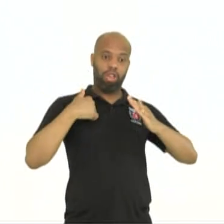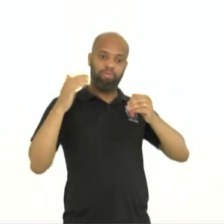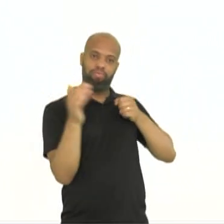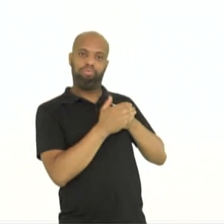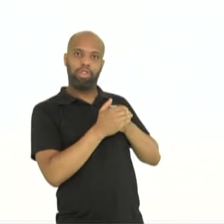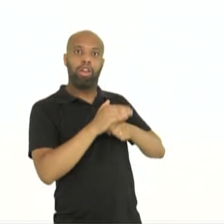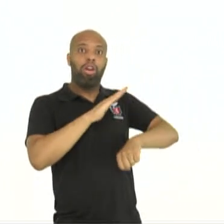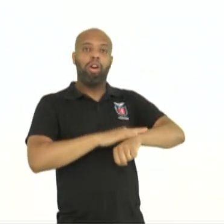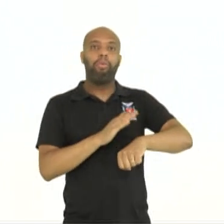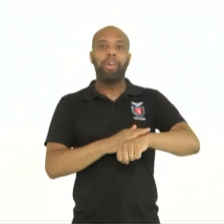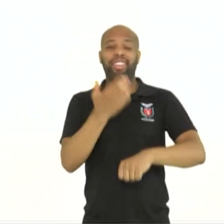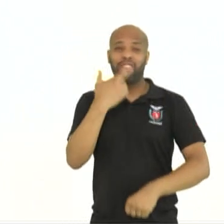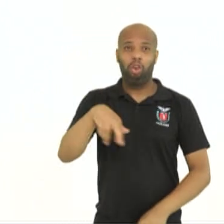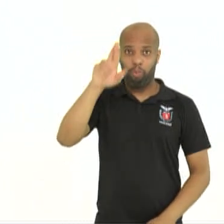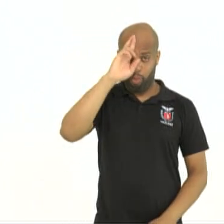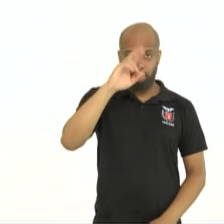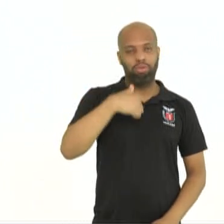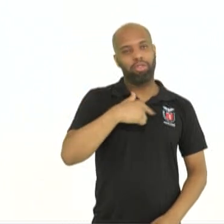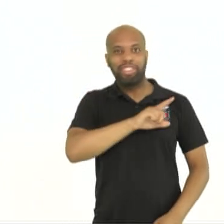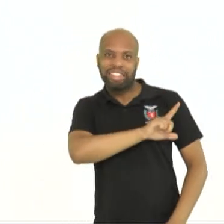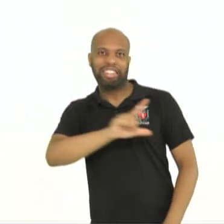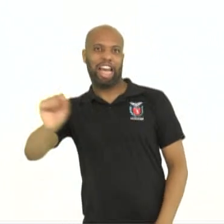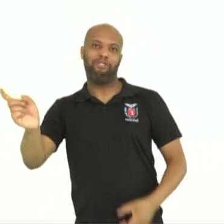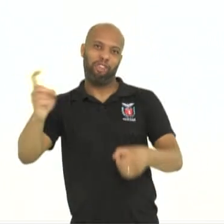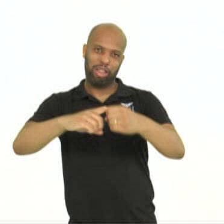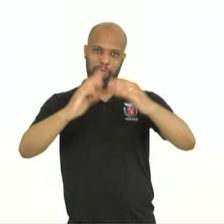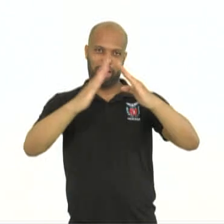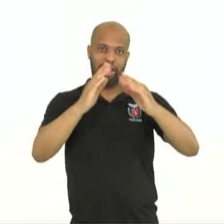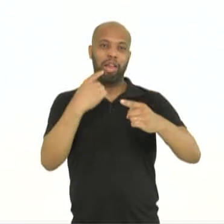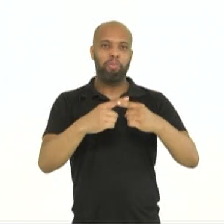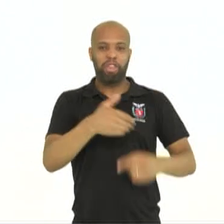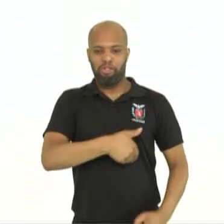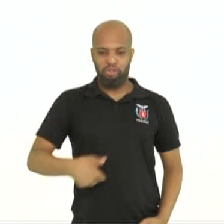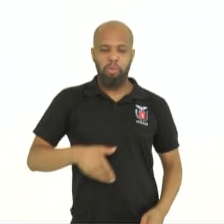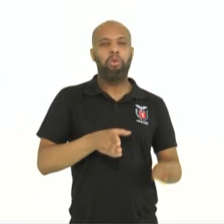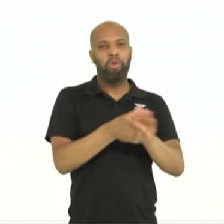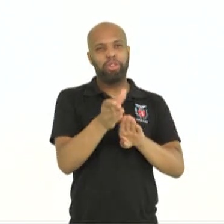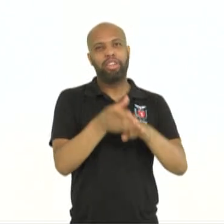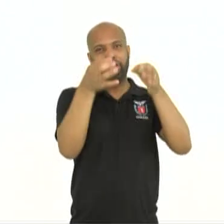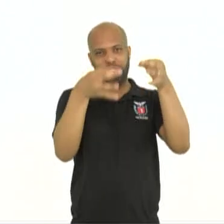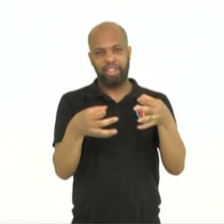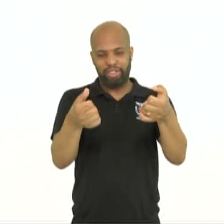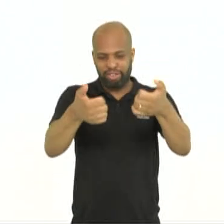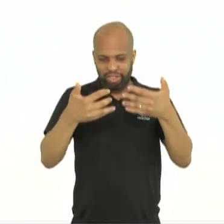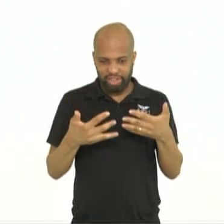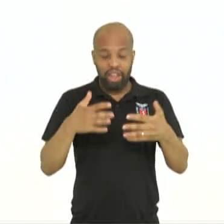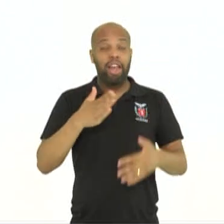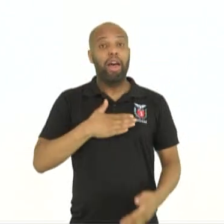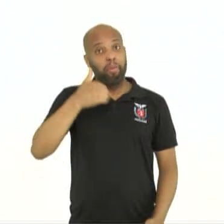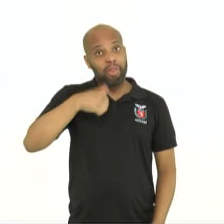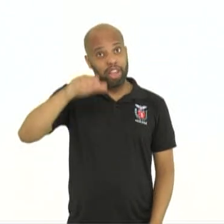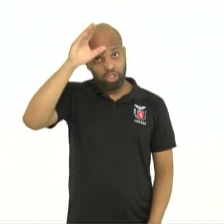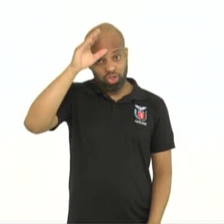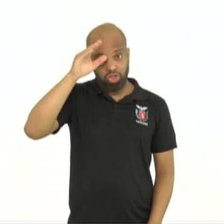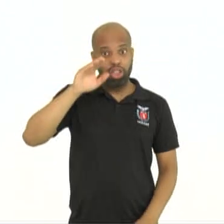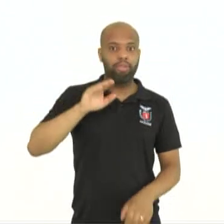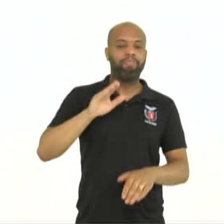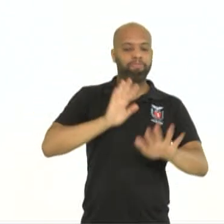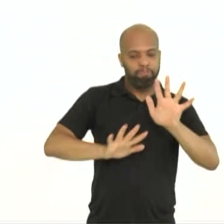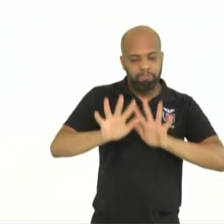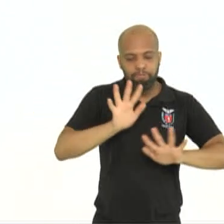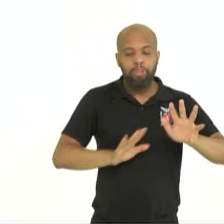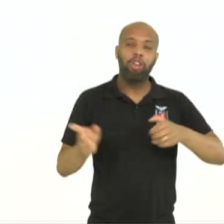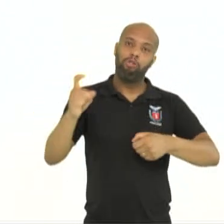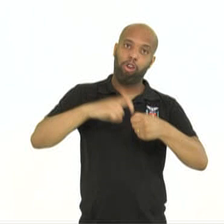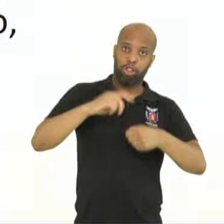almoço, saí de lá, pois a fome nessas horas é uma sensata conselheira. E minha tia, com muito cuidado, voltou a tratar